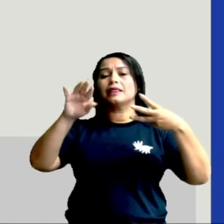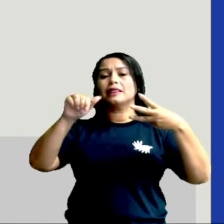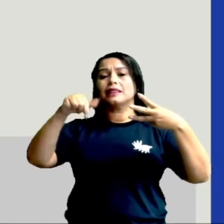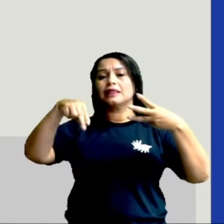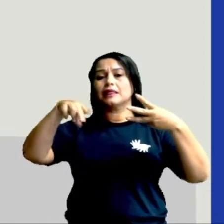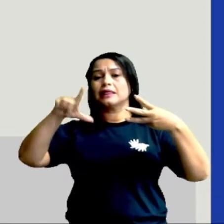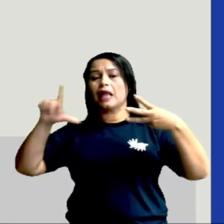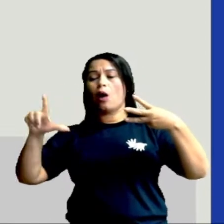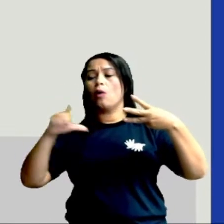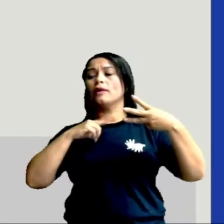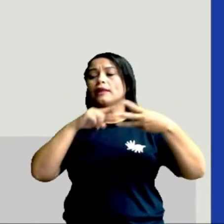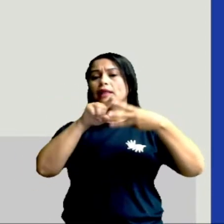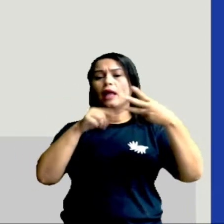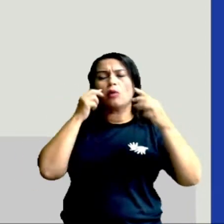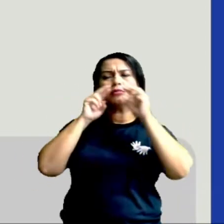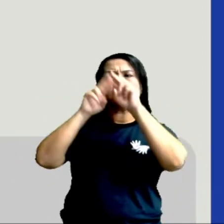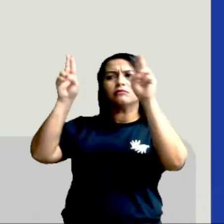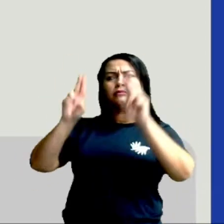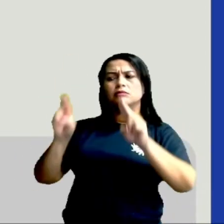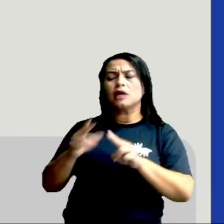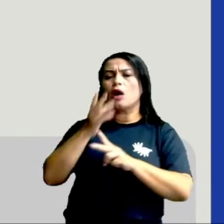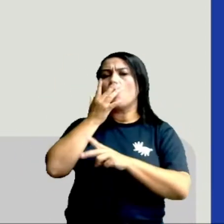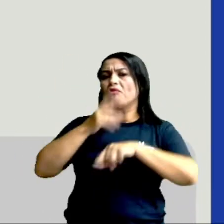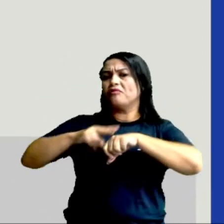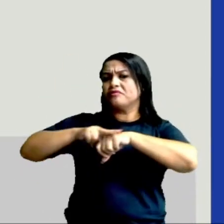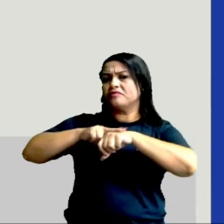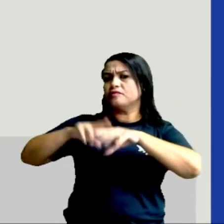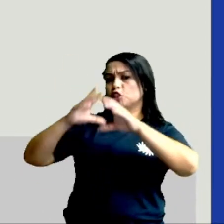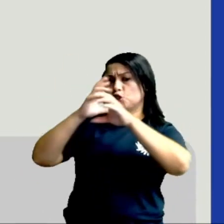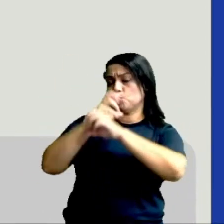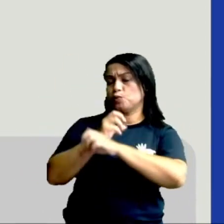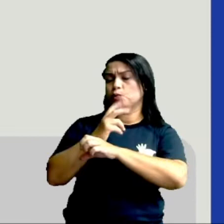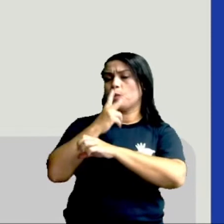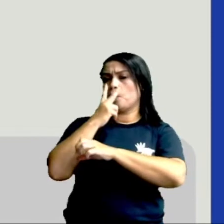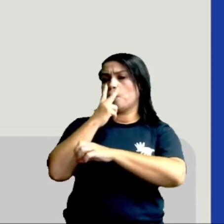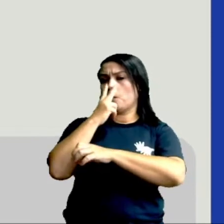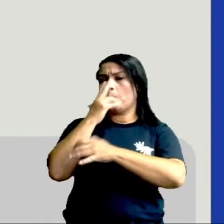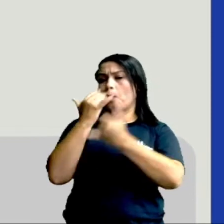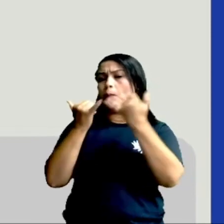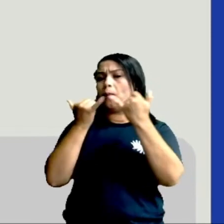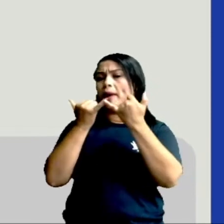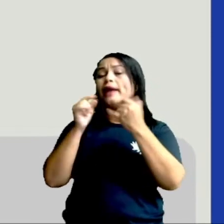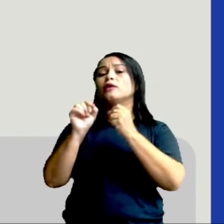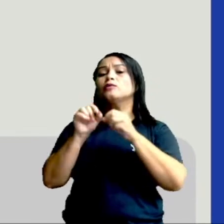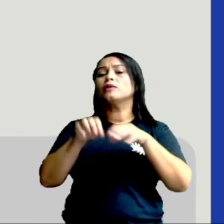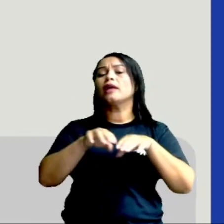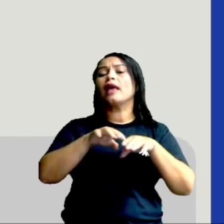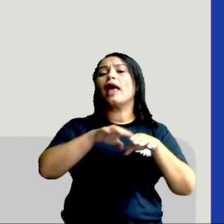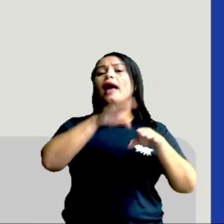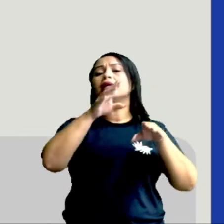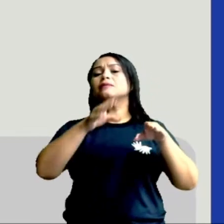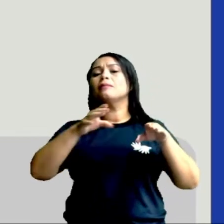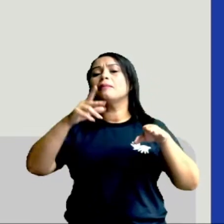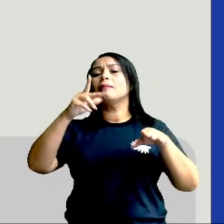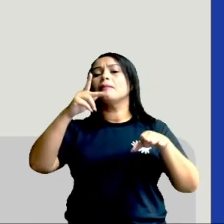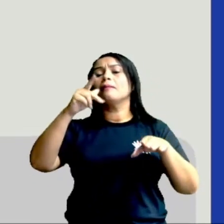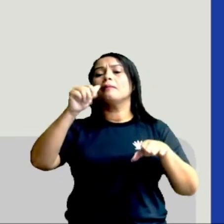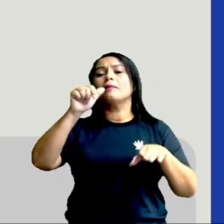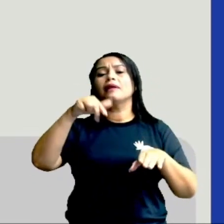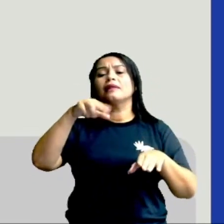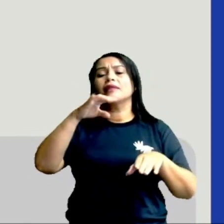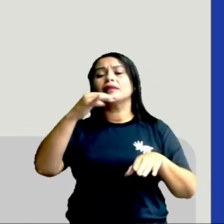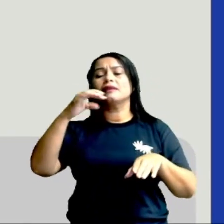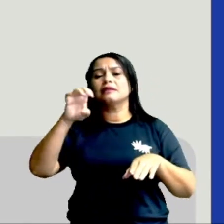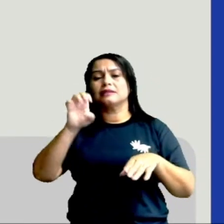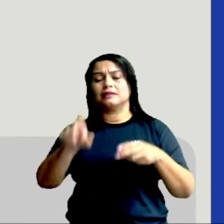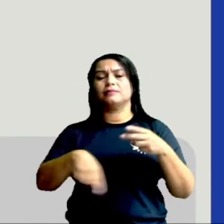mapa, temos aí em destaque o verde mais escuro, que dá a ideia e faz a alusão às planícies em destaque. A